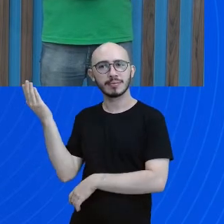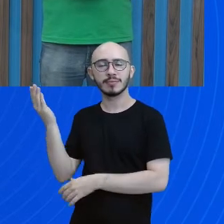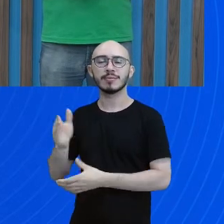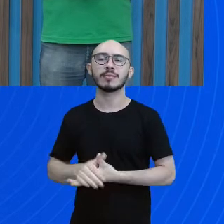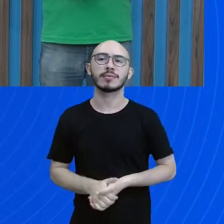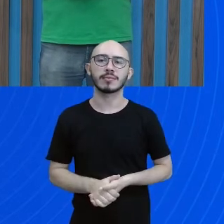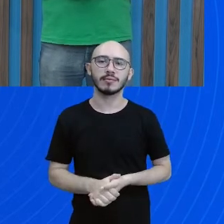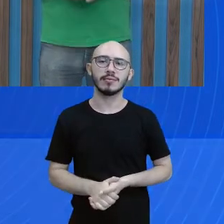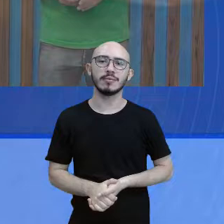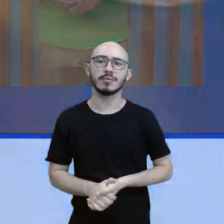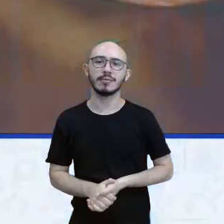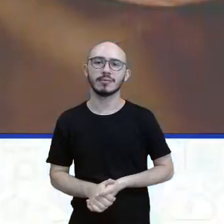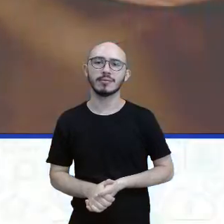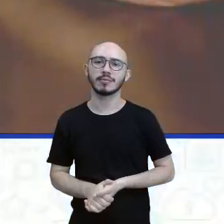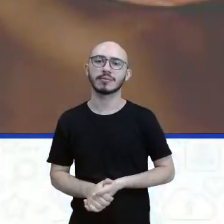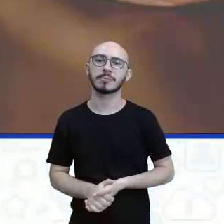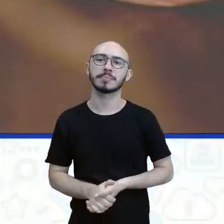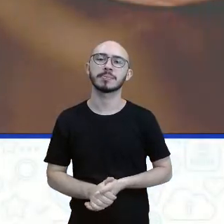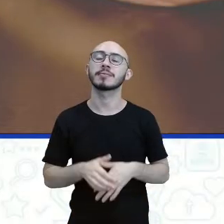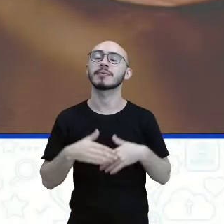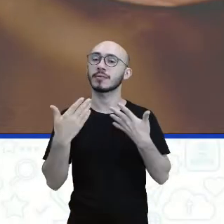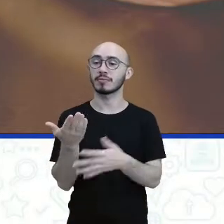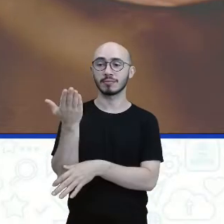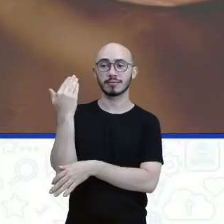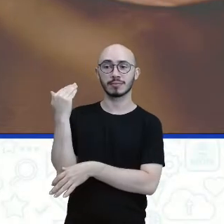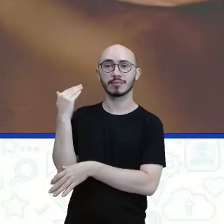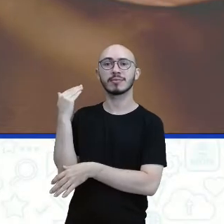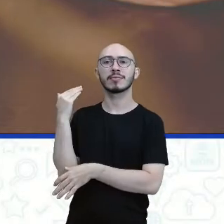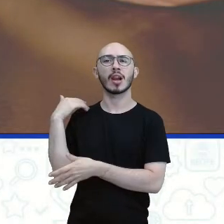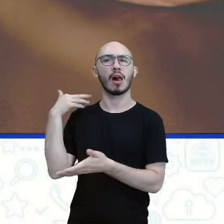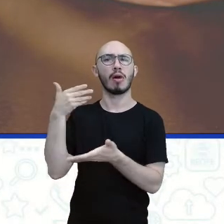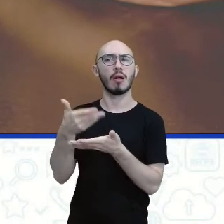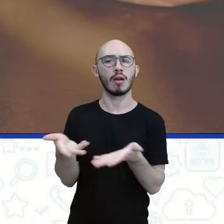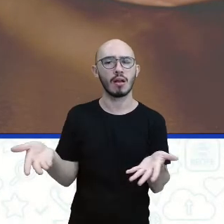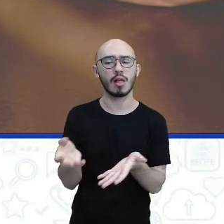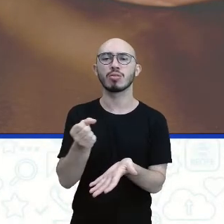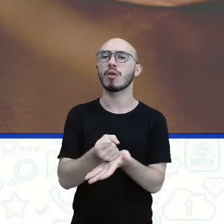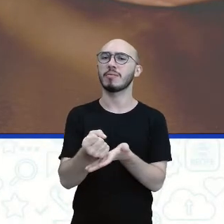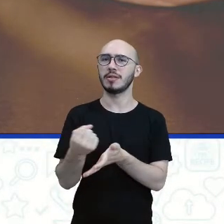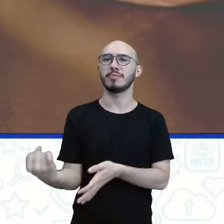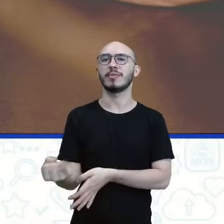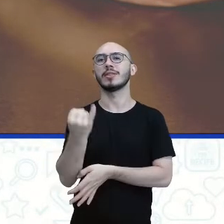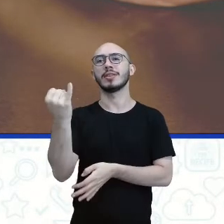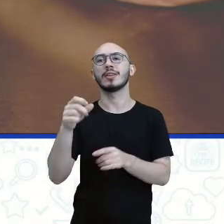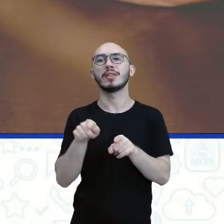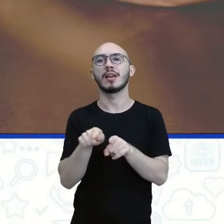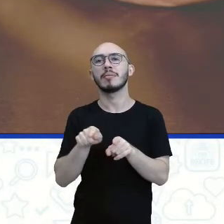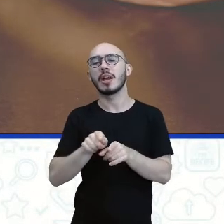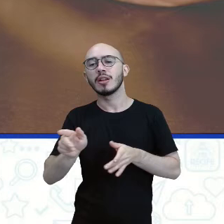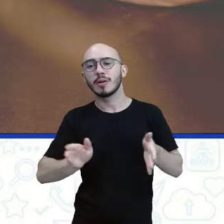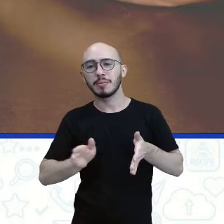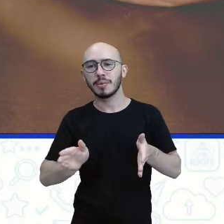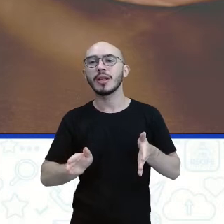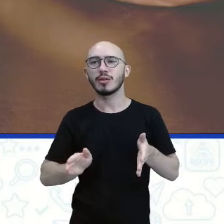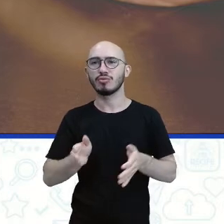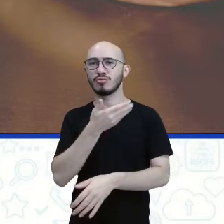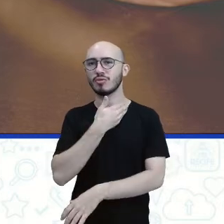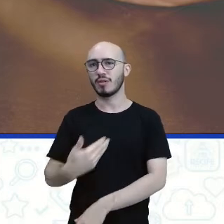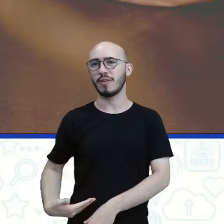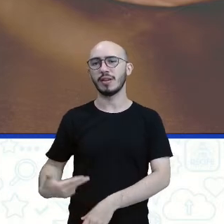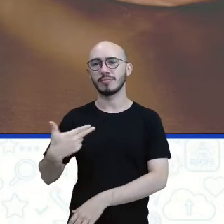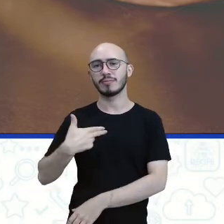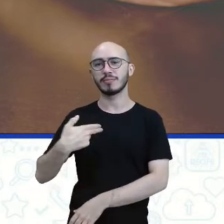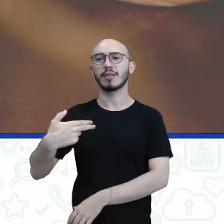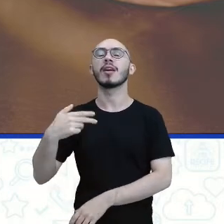de trabalho, tá bom? Então, desde lá, é um documento muito importante. E ainda durante o período do governo Vargas,